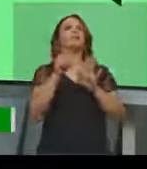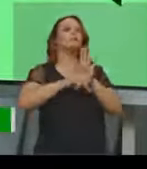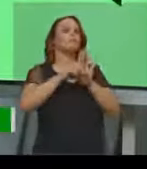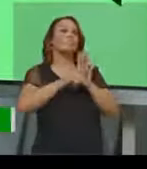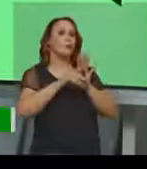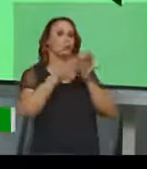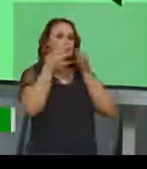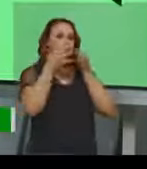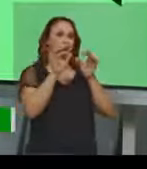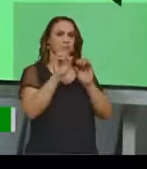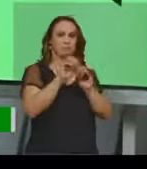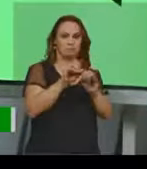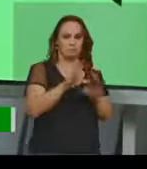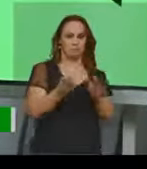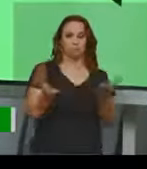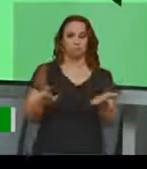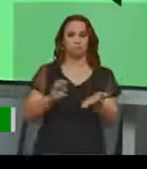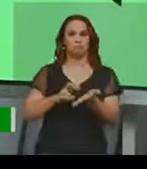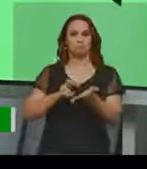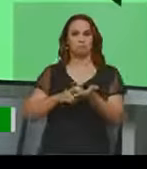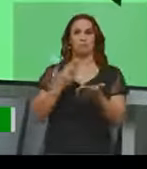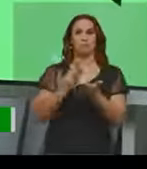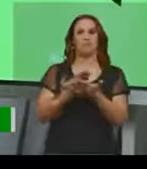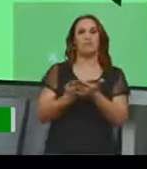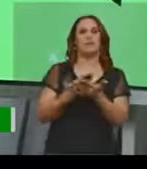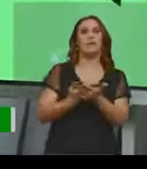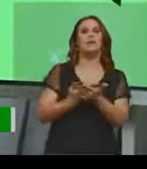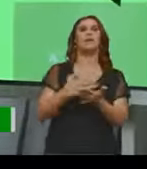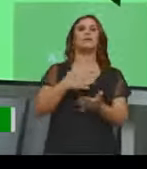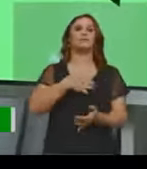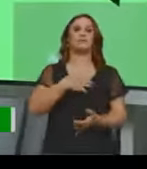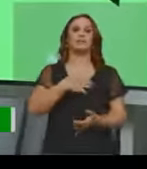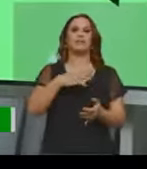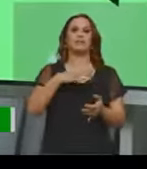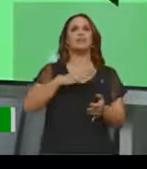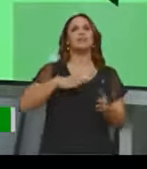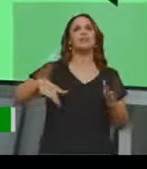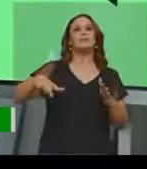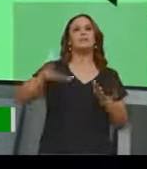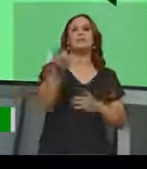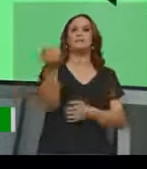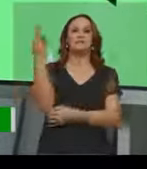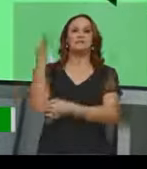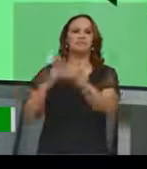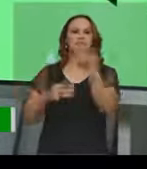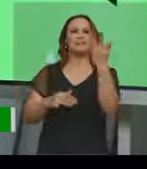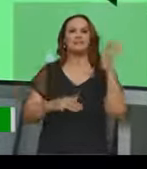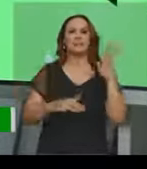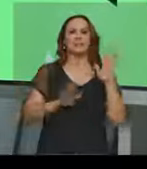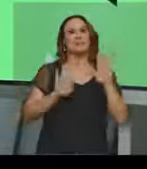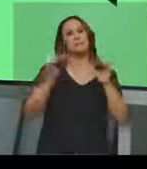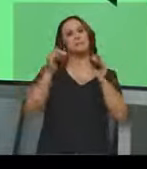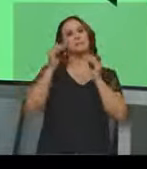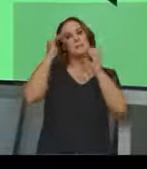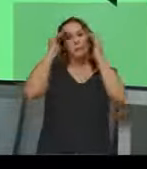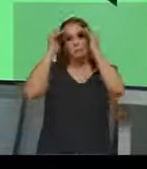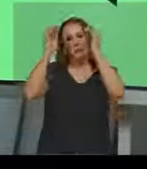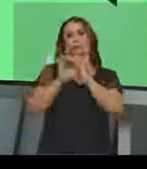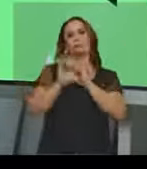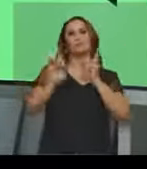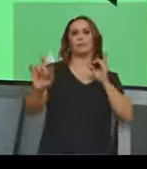de hoje, nós assistimos às aulas da área de Ciências da Natureza. E respeitando o distanciamento social, nós teremos apenas 2 professores por